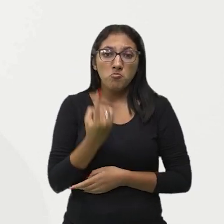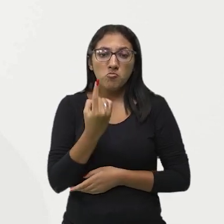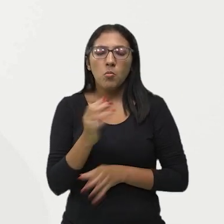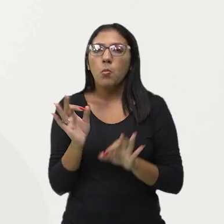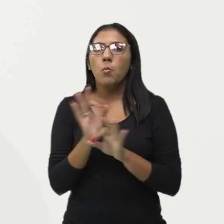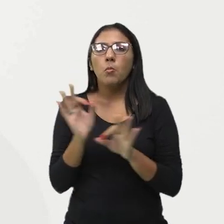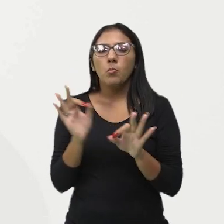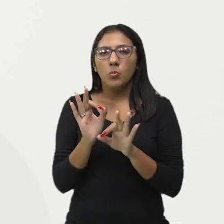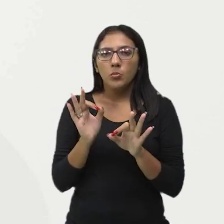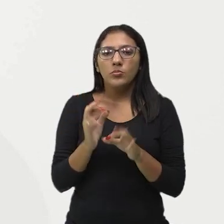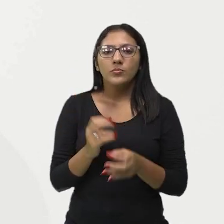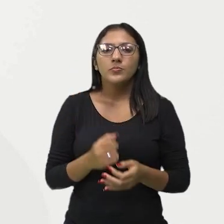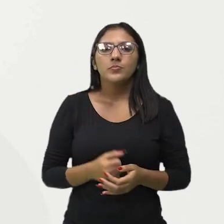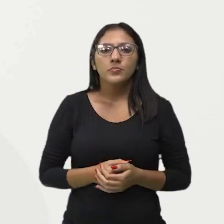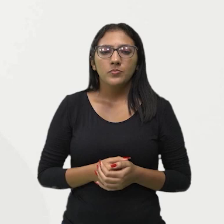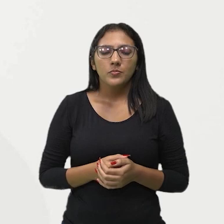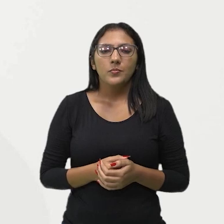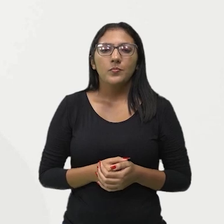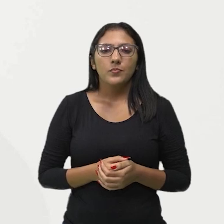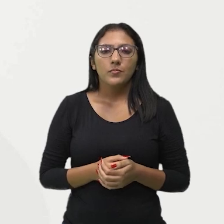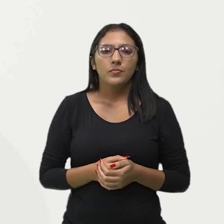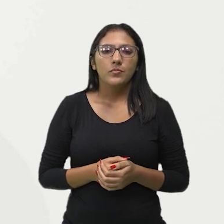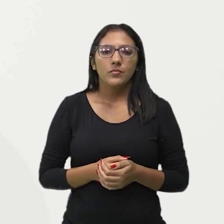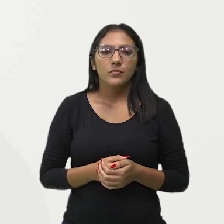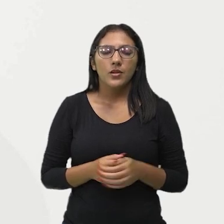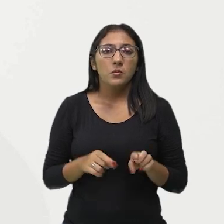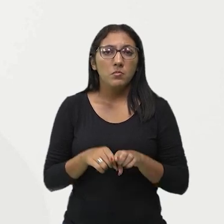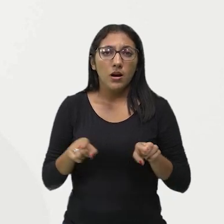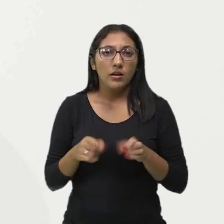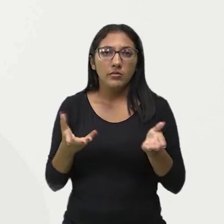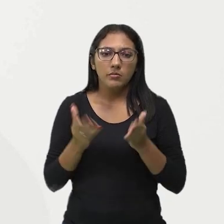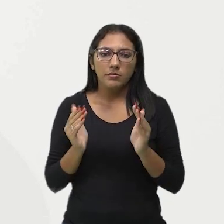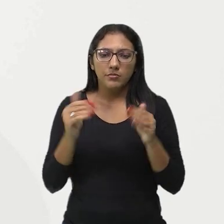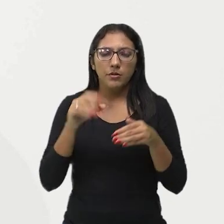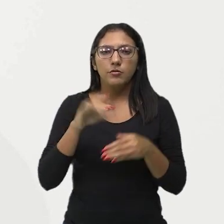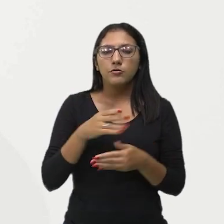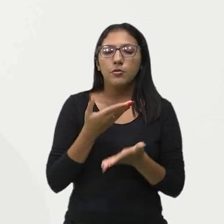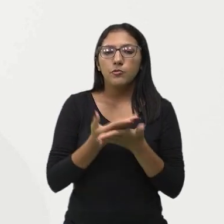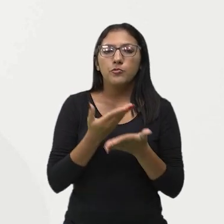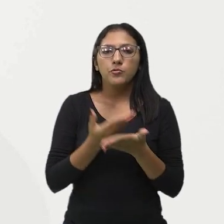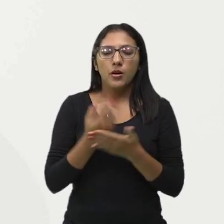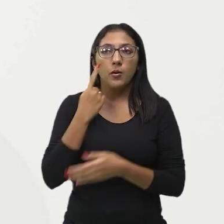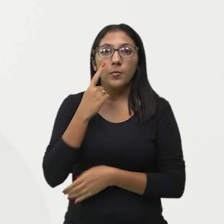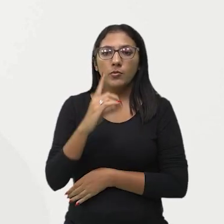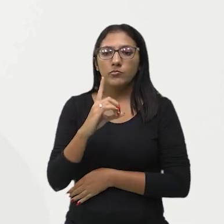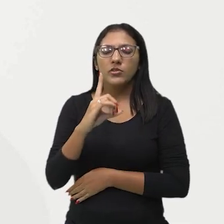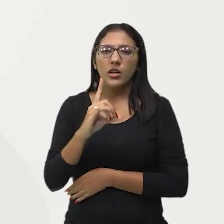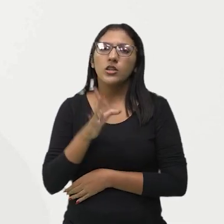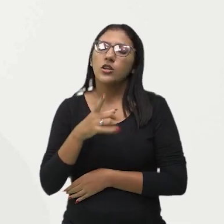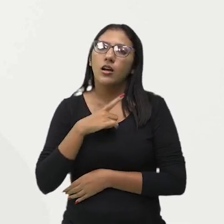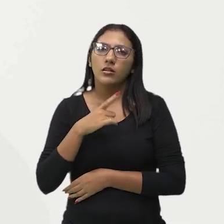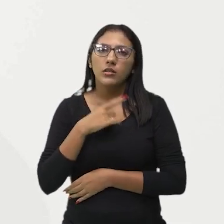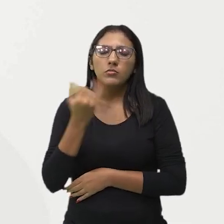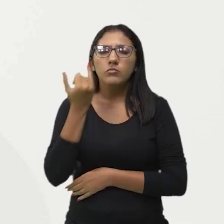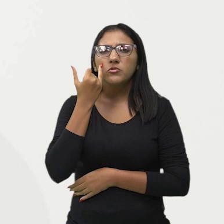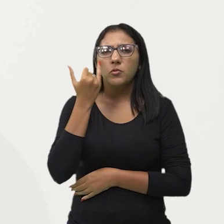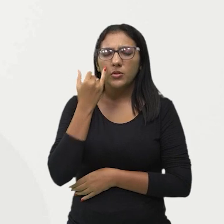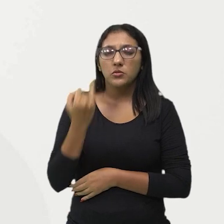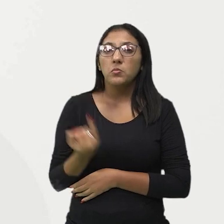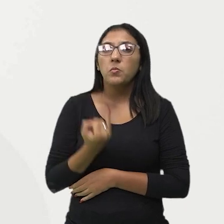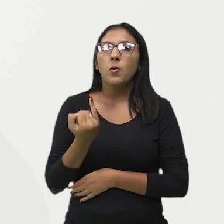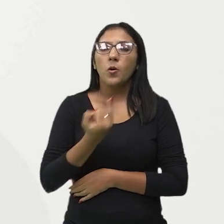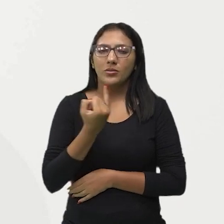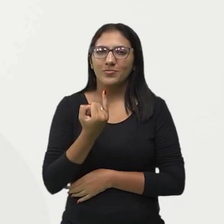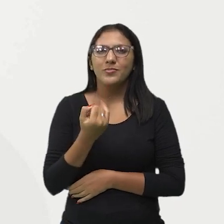de estudo, o segmento DE já é uma boa ilustração. Fiz as outras ilustrações para você perceber que existem outros, tá